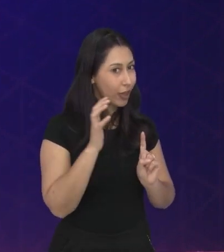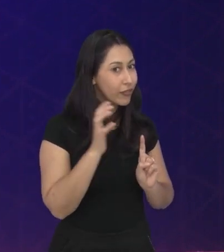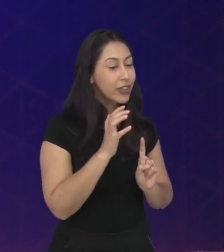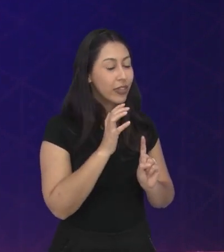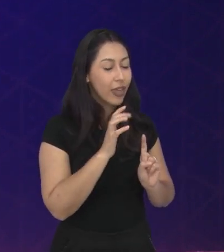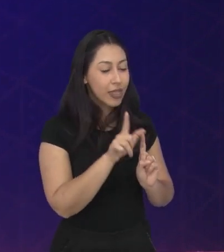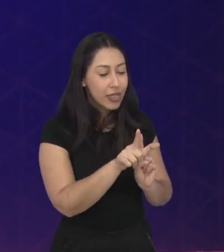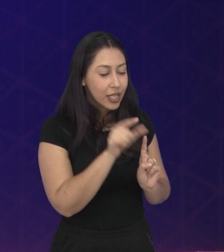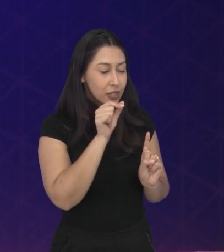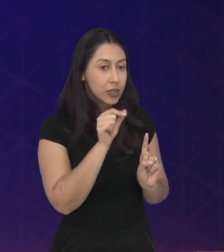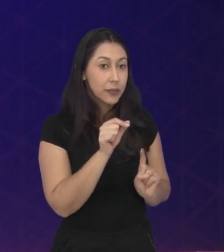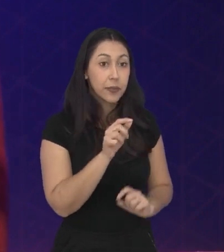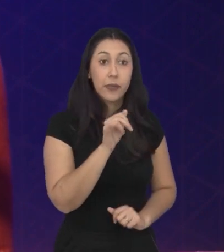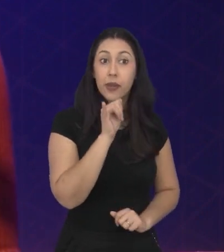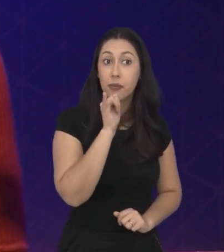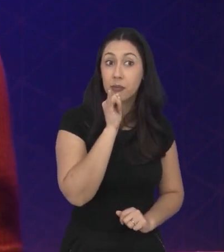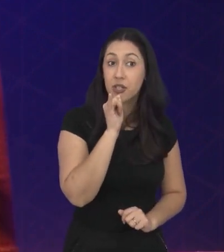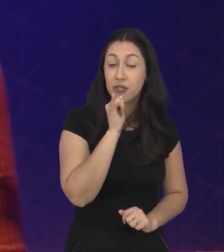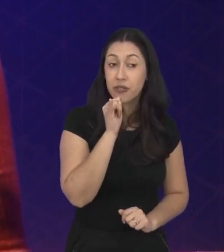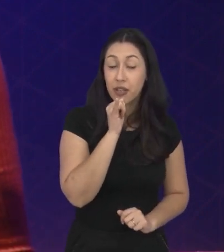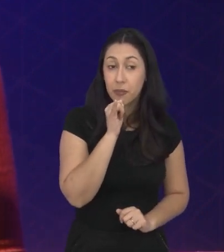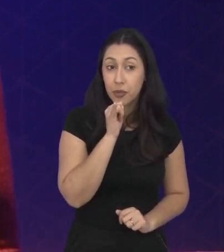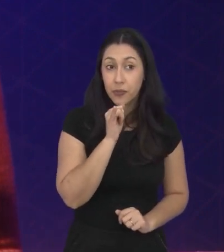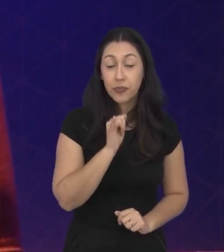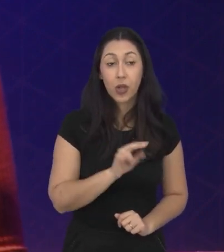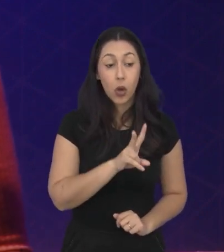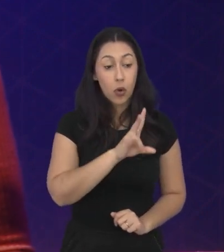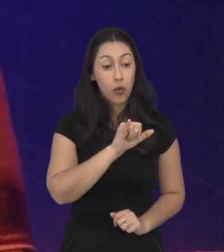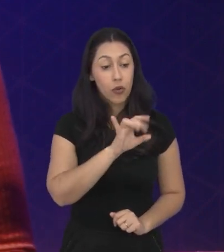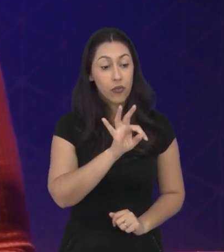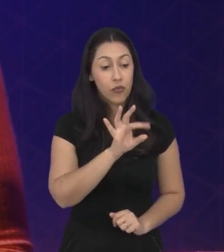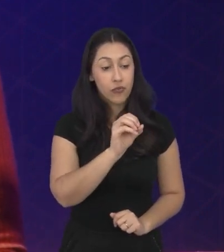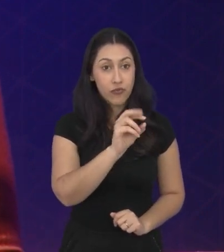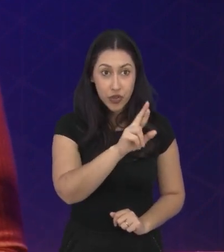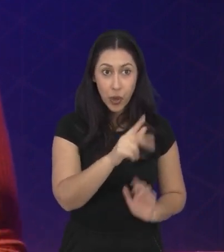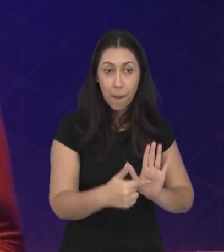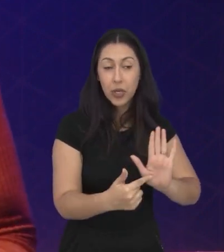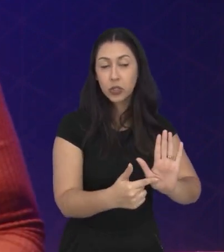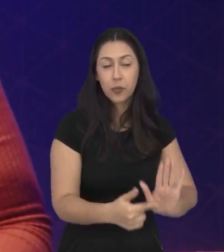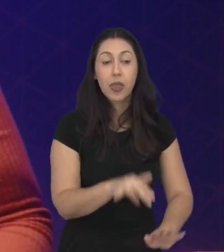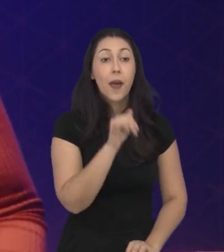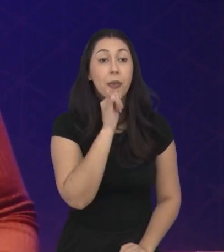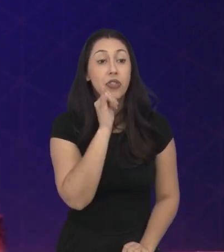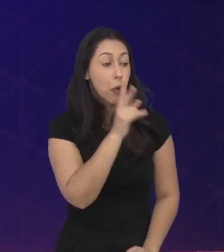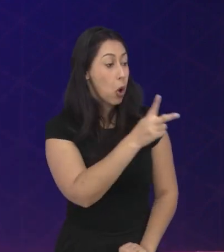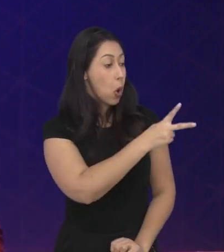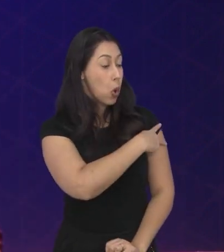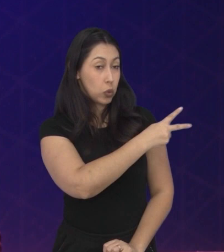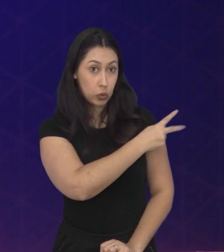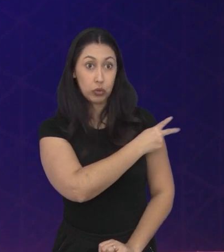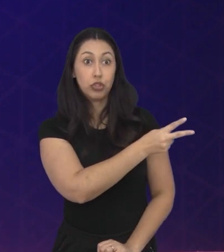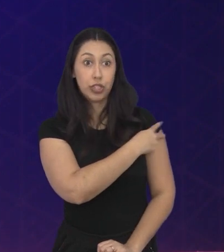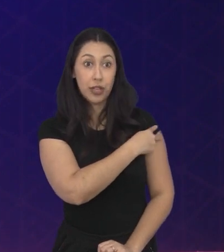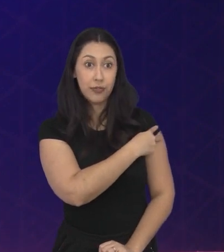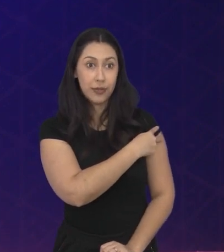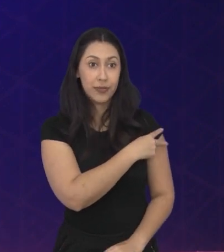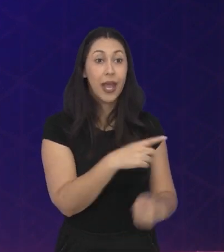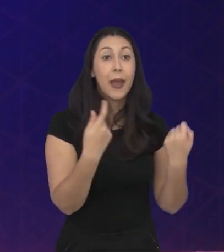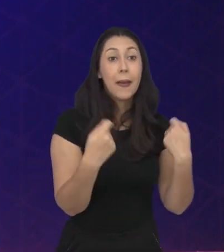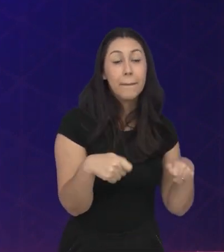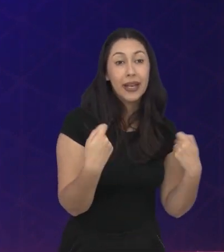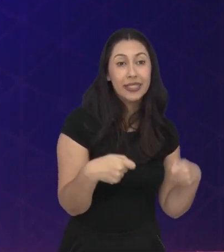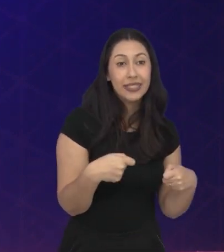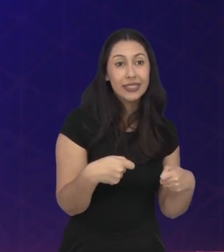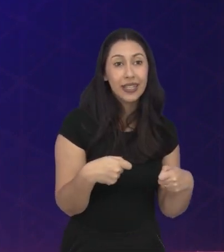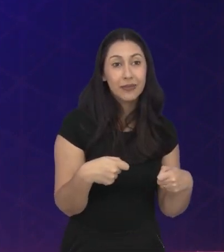Então, por exemplo, né, a gente tem um exemplo aqui que o Vitor colocou a gente aqui na pauta. Um chefe, né, um empresário, ele vai